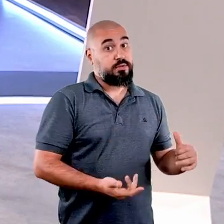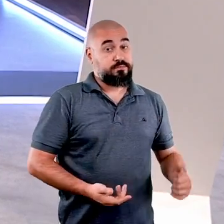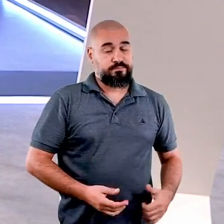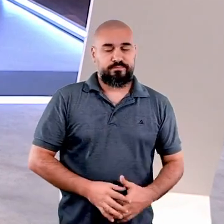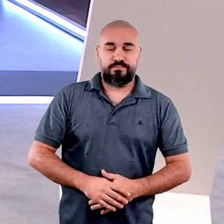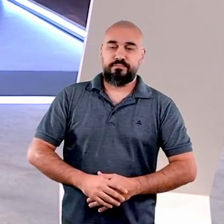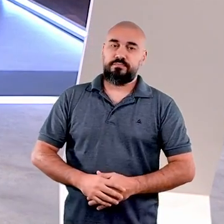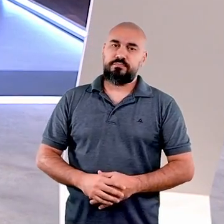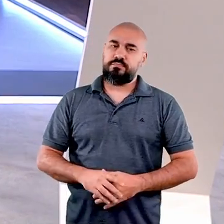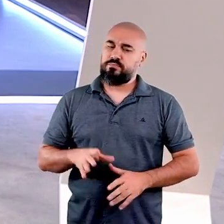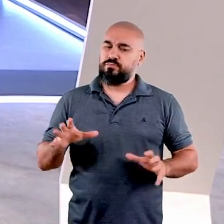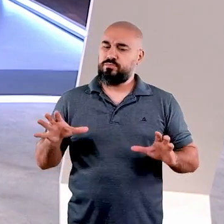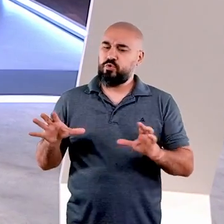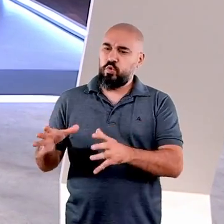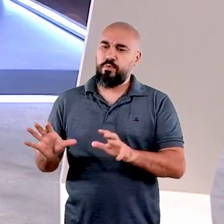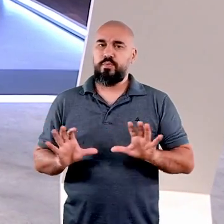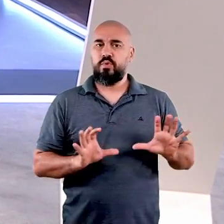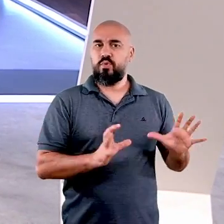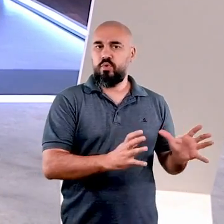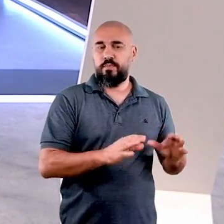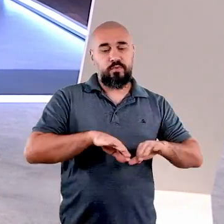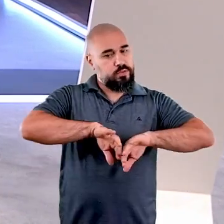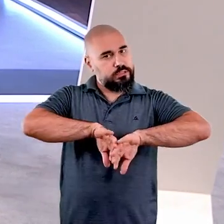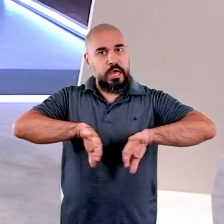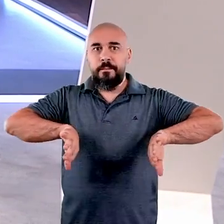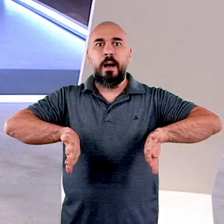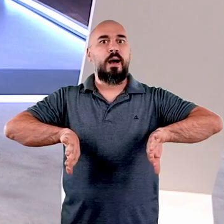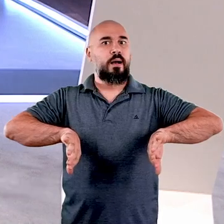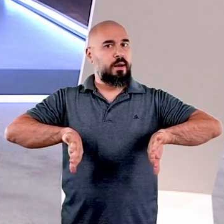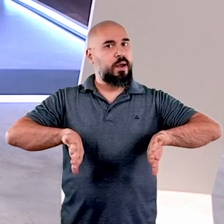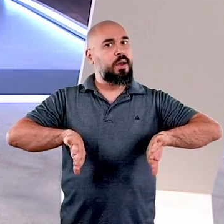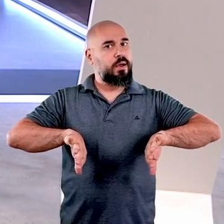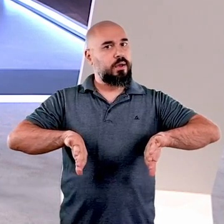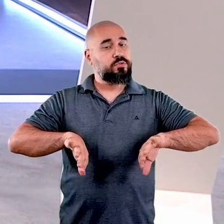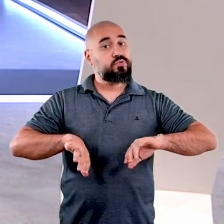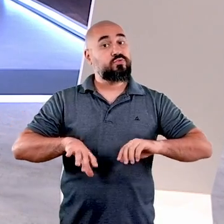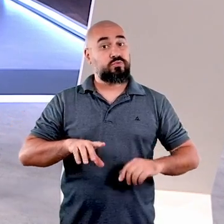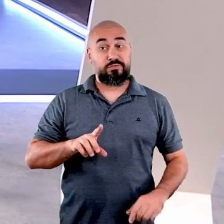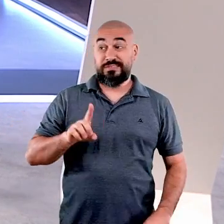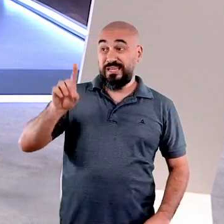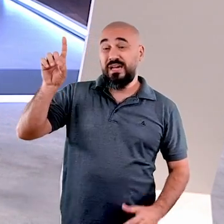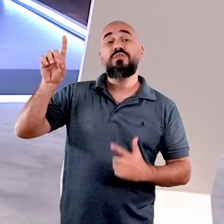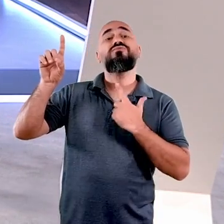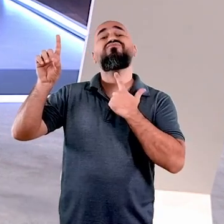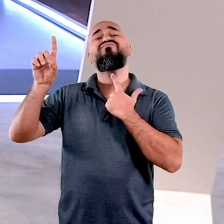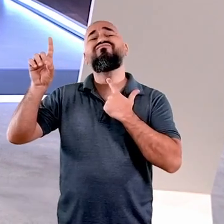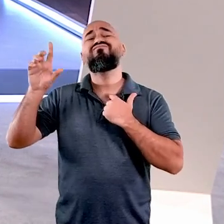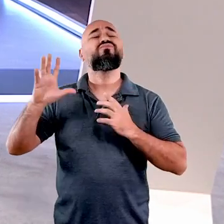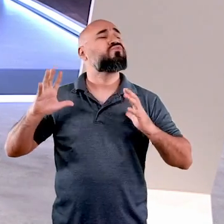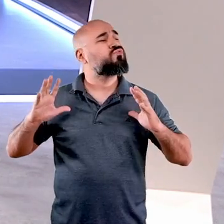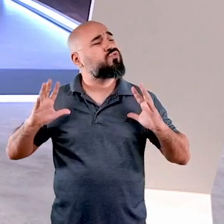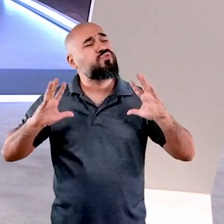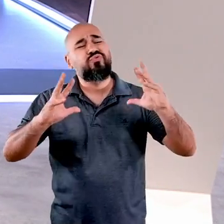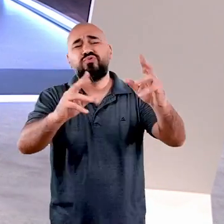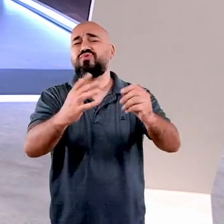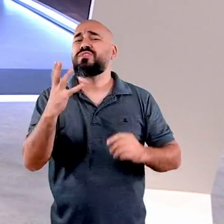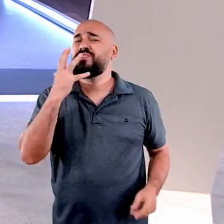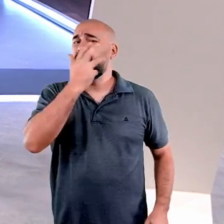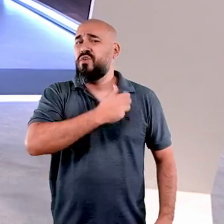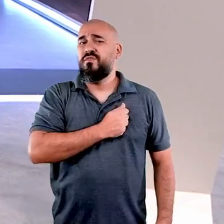momentos, dois grupos separados. O grande desejo de Deus é salvar cada ser